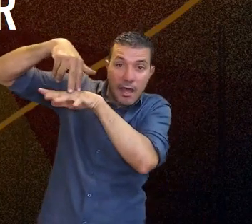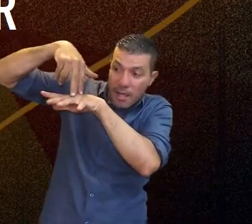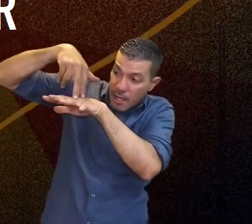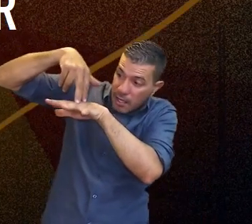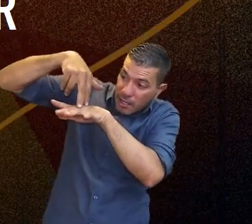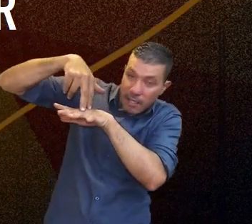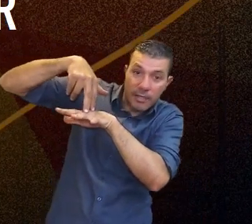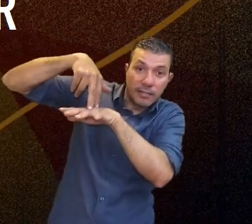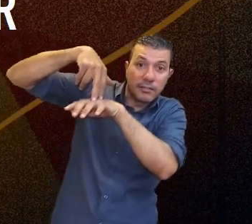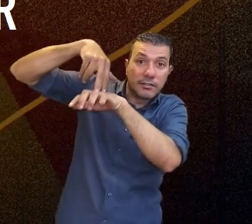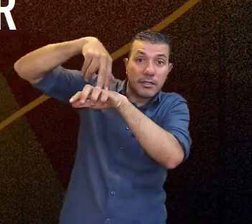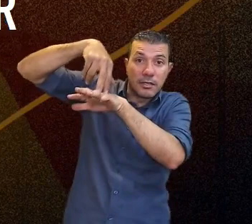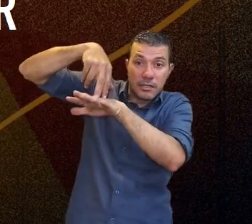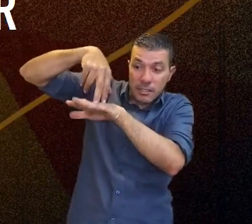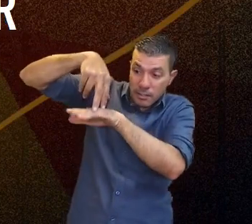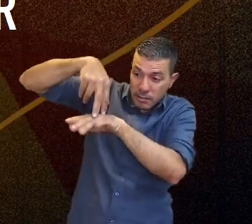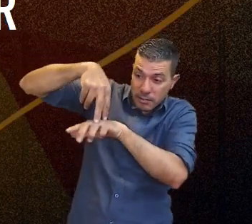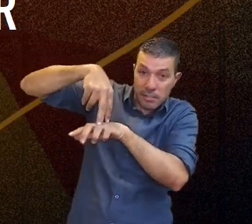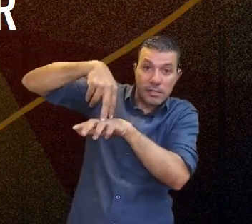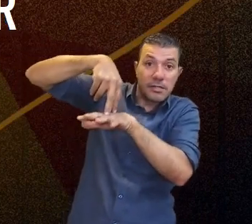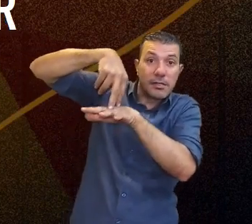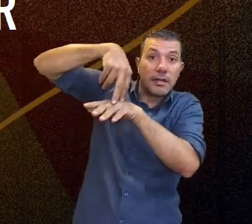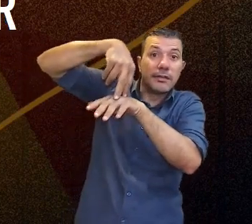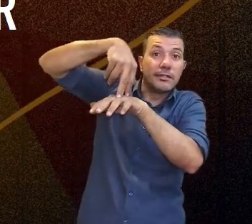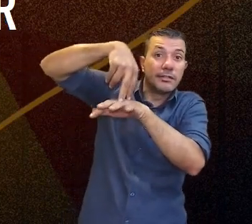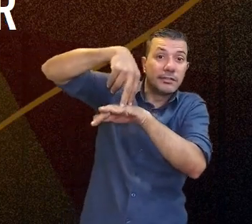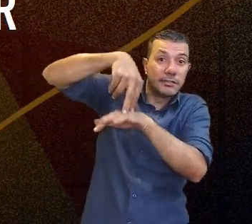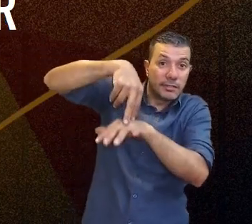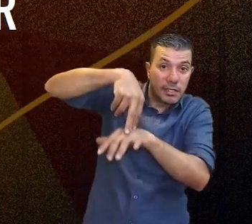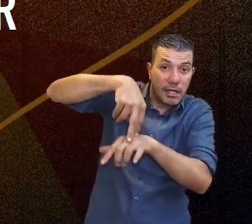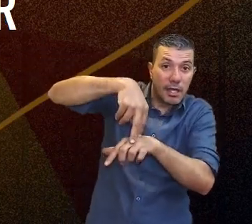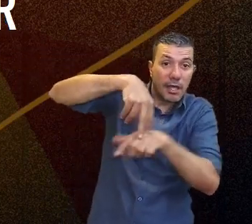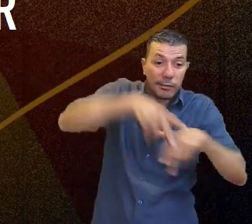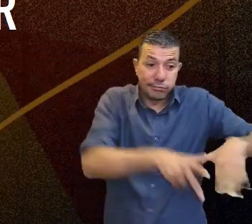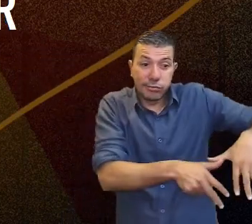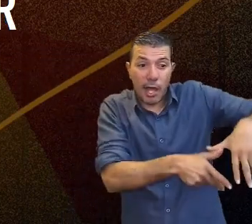Eu aguardo, Ele vem me